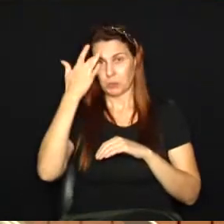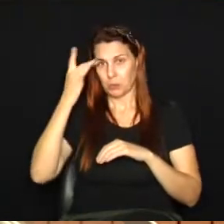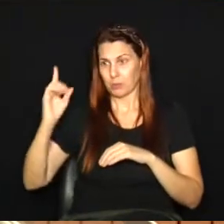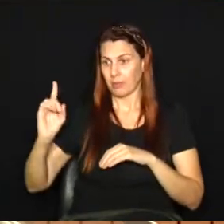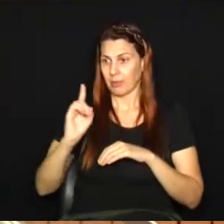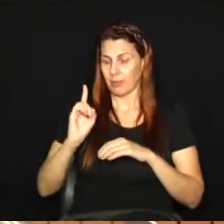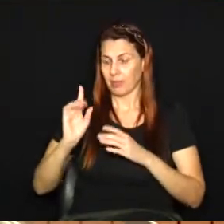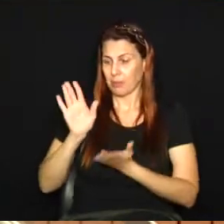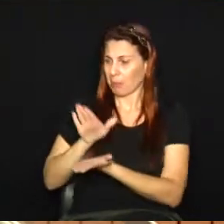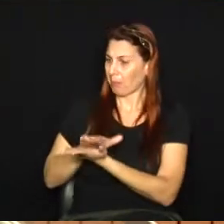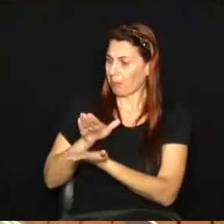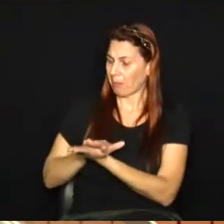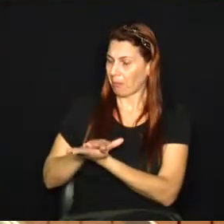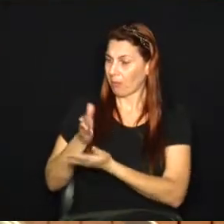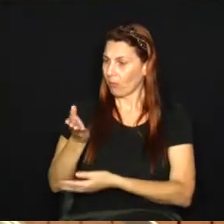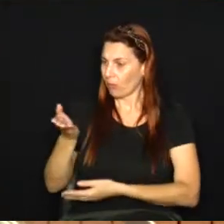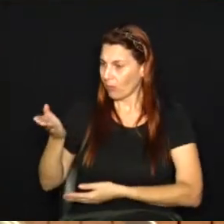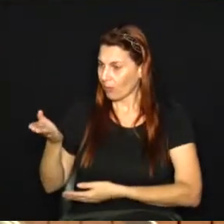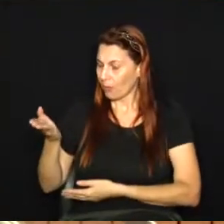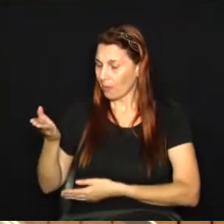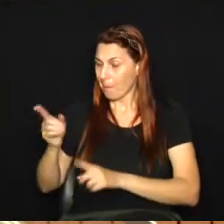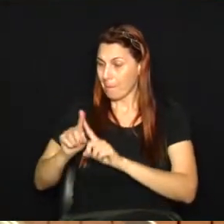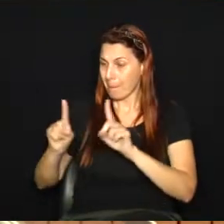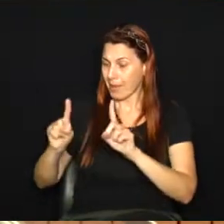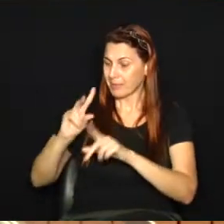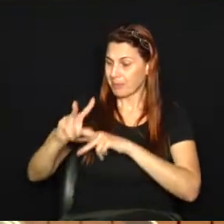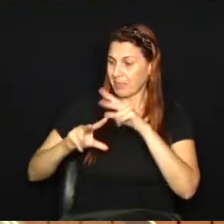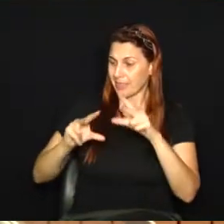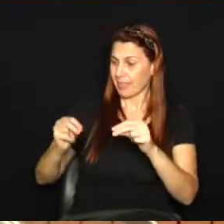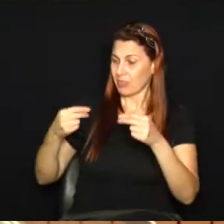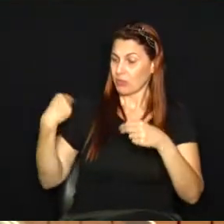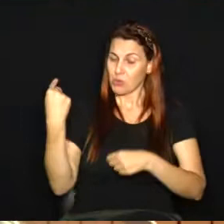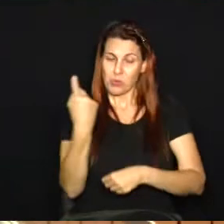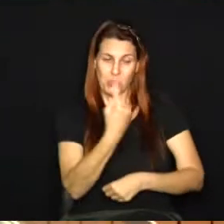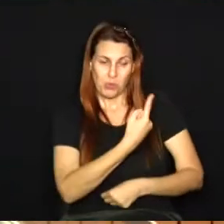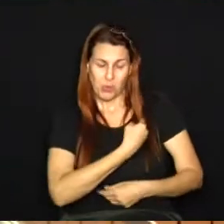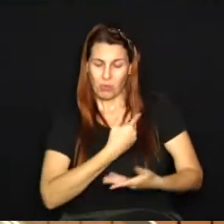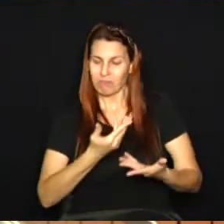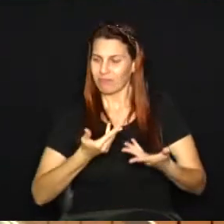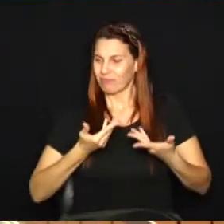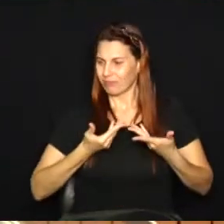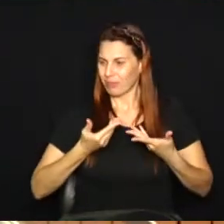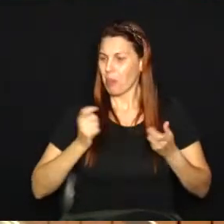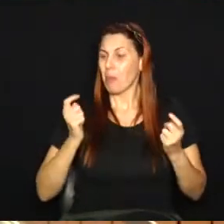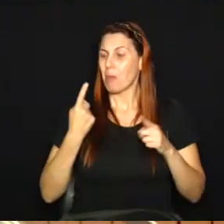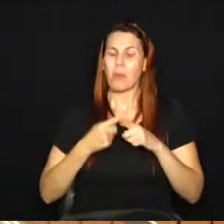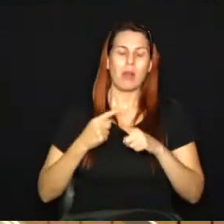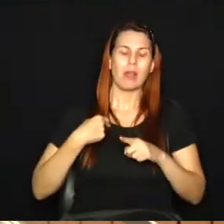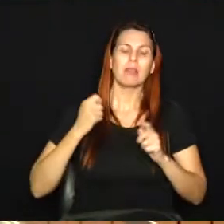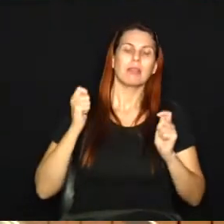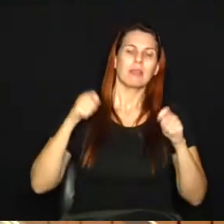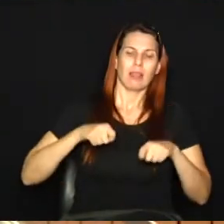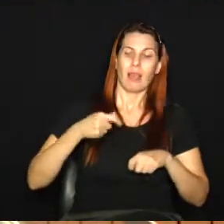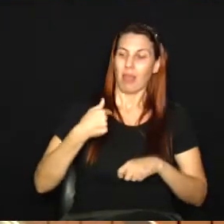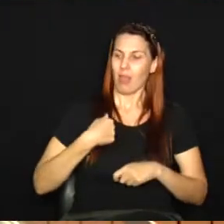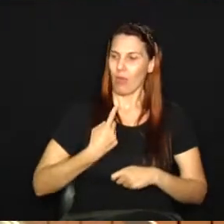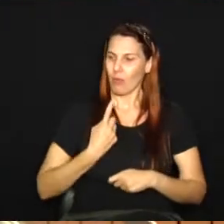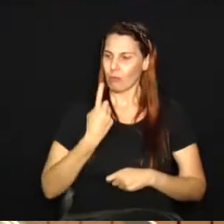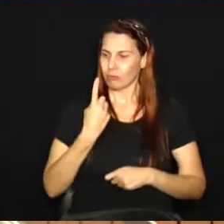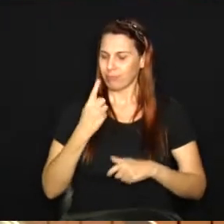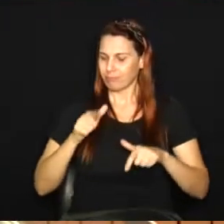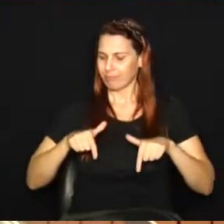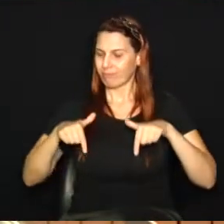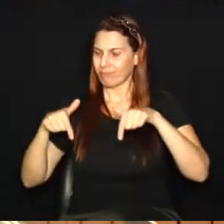são vocês, mas os presenteados somos nós, da gente poder fazer, né, entregar